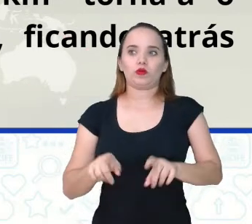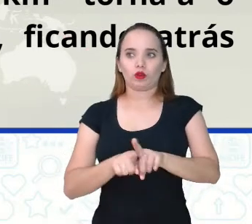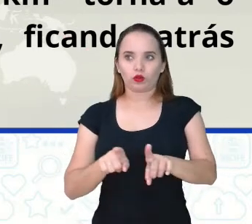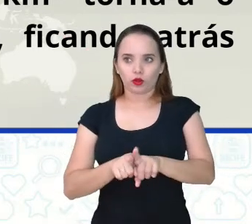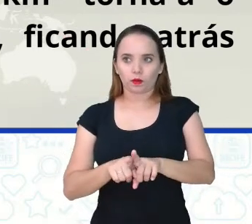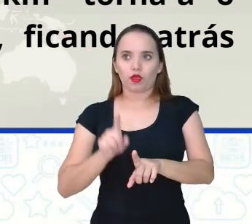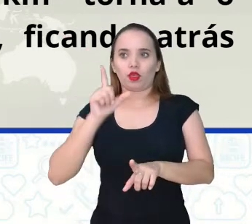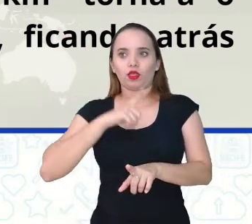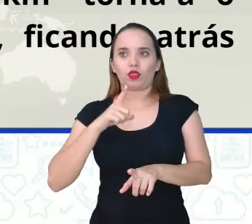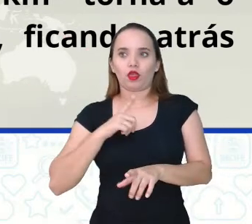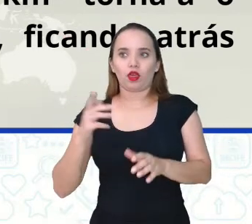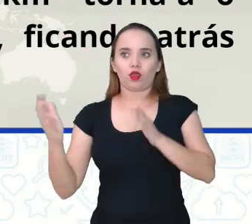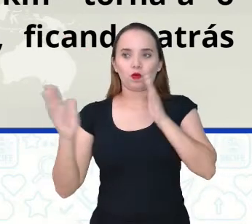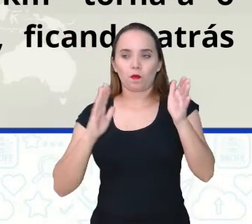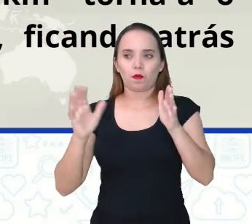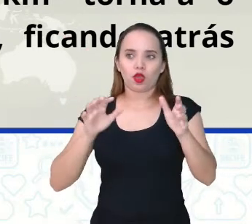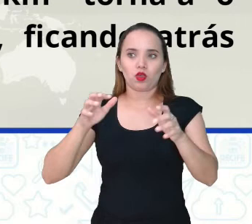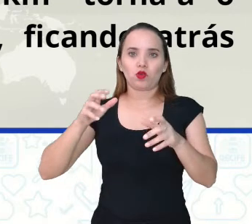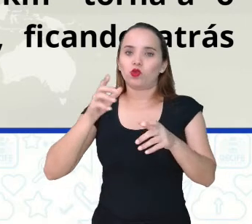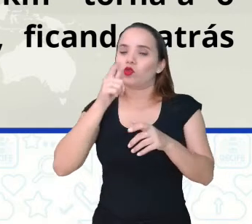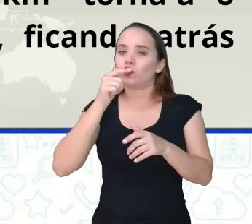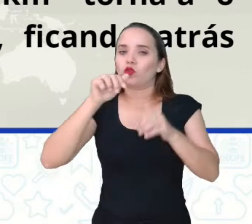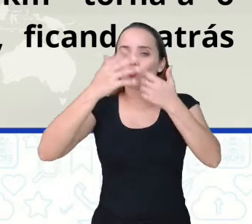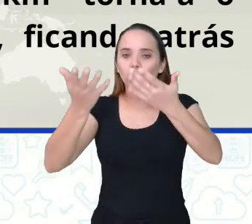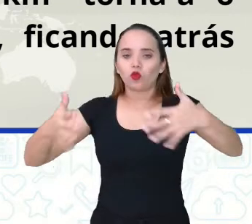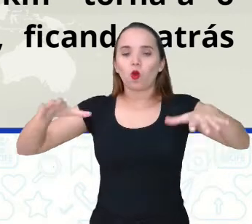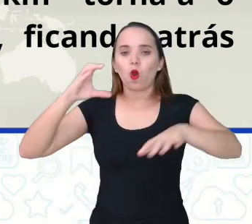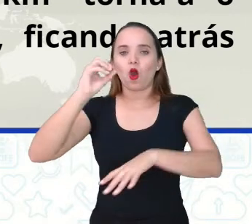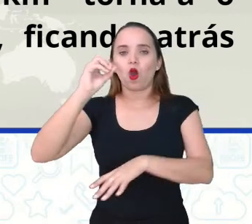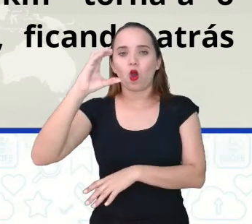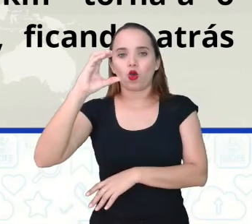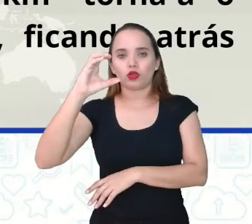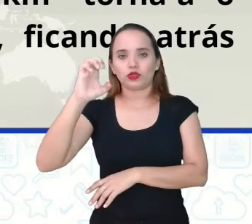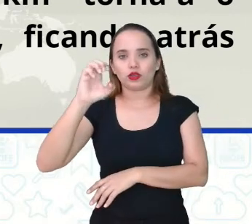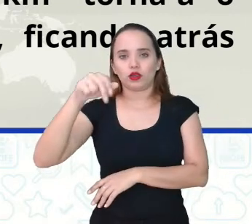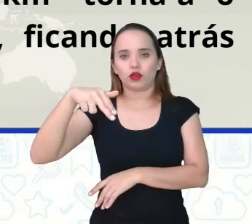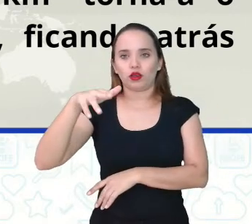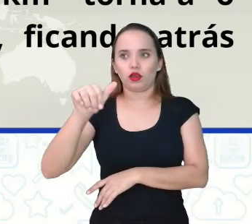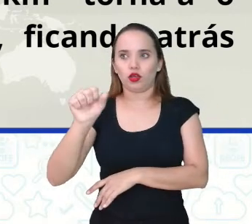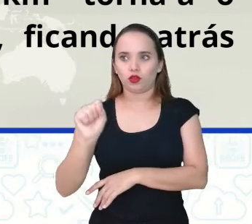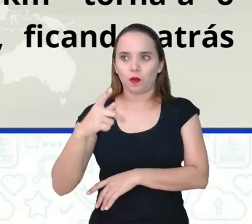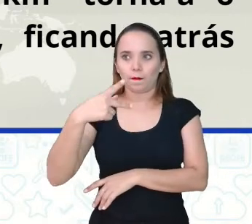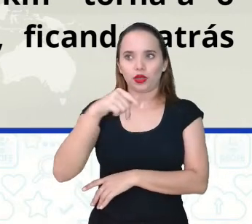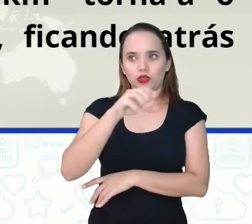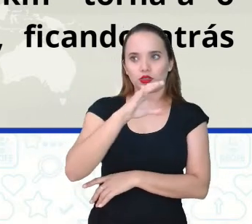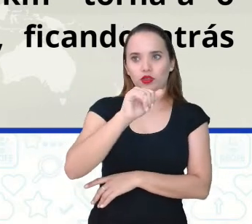e Antártico. E sua área, olha aí, ó, área de cobertura,